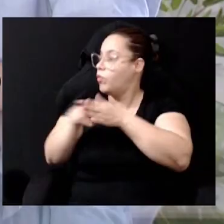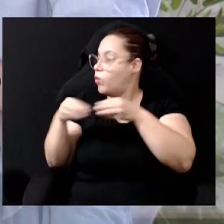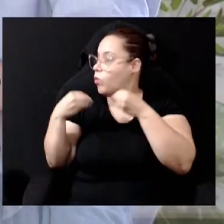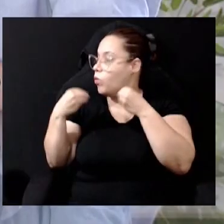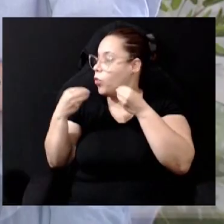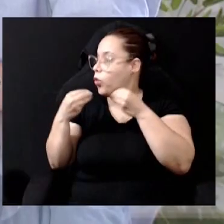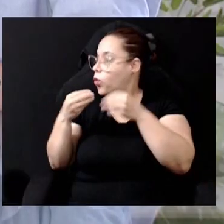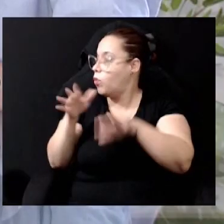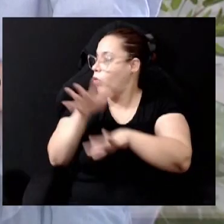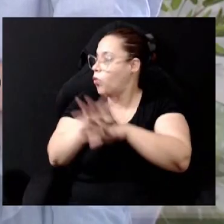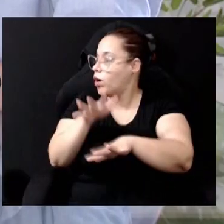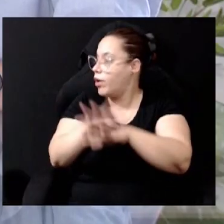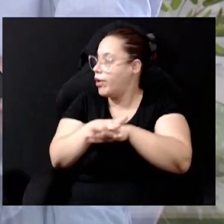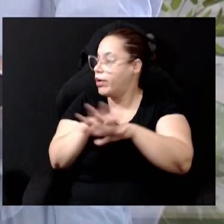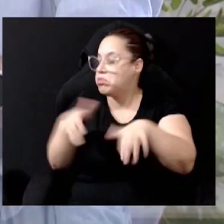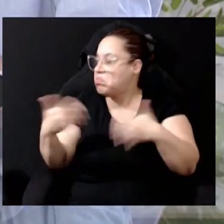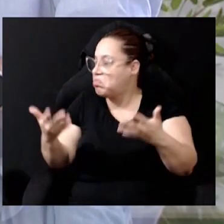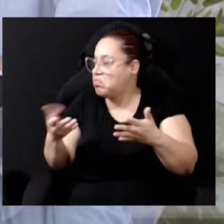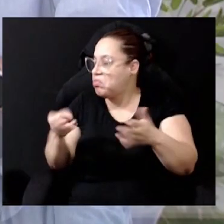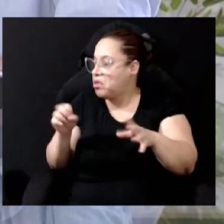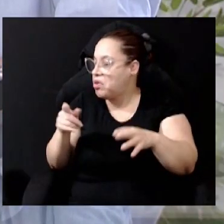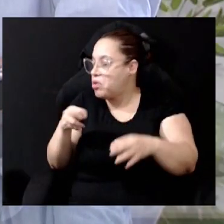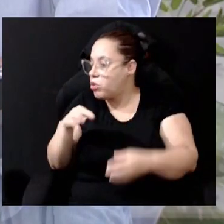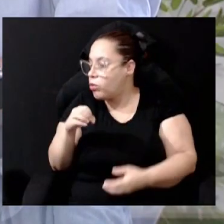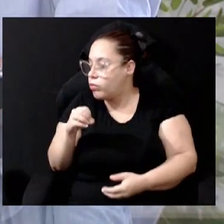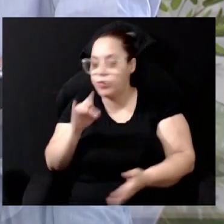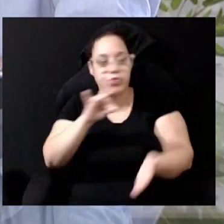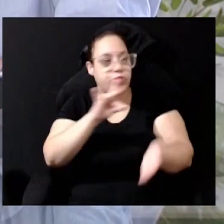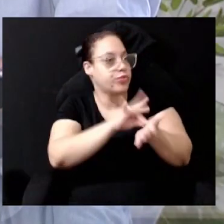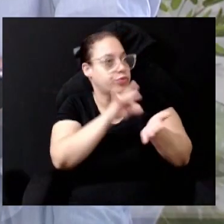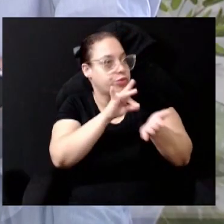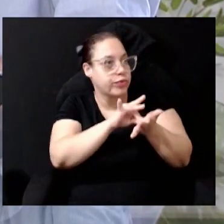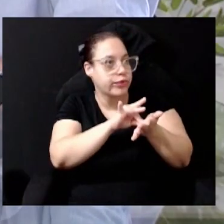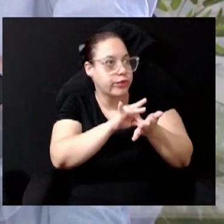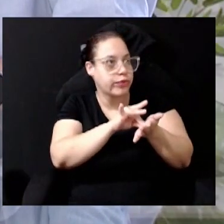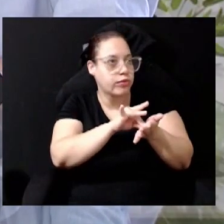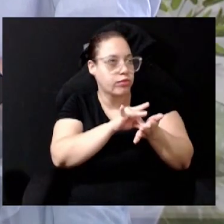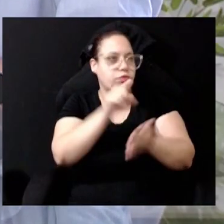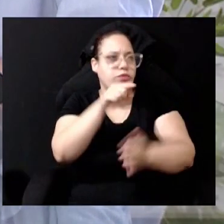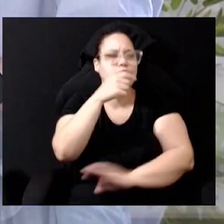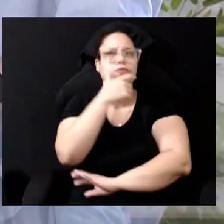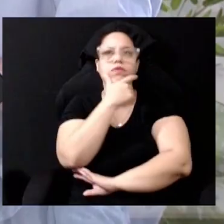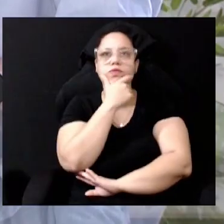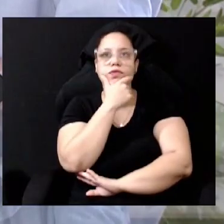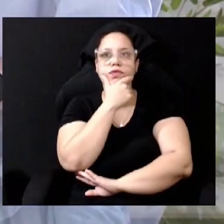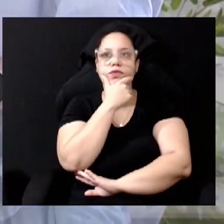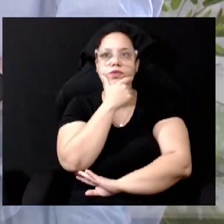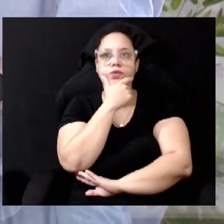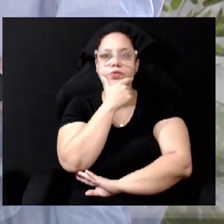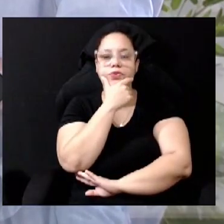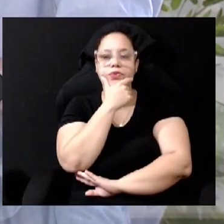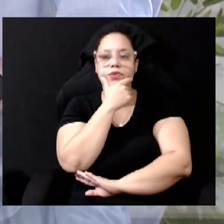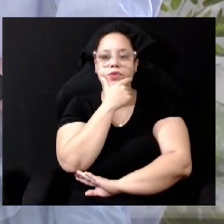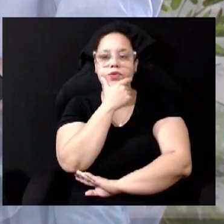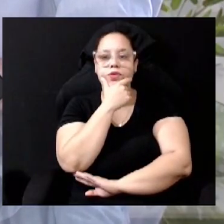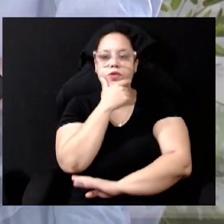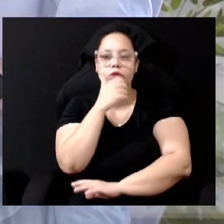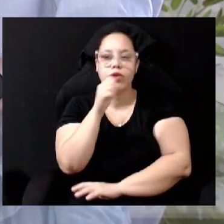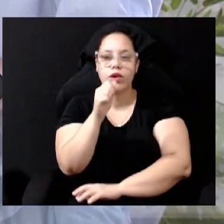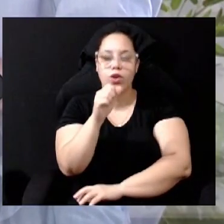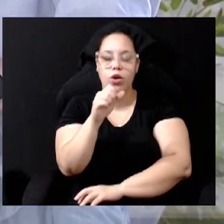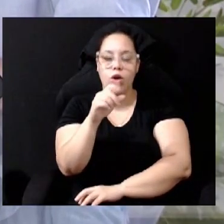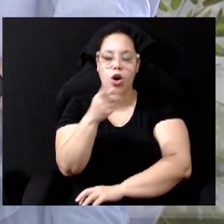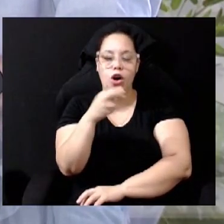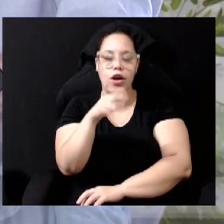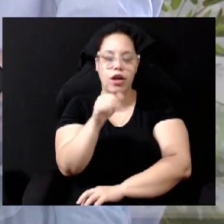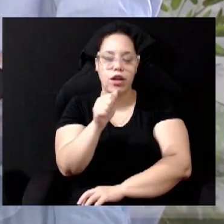receber e quais são os descontos? Na verdade, você, assim, overtime, né, que é o hora extra,